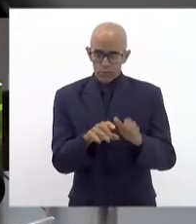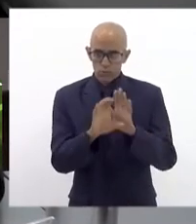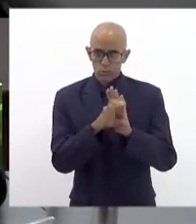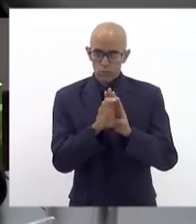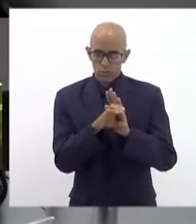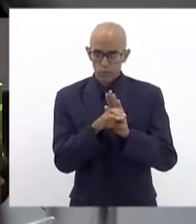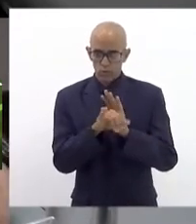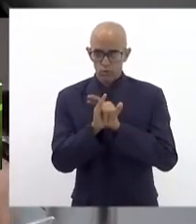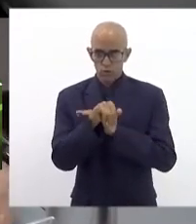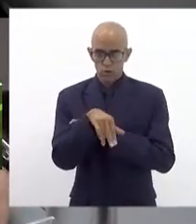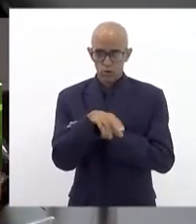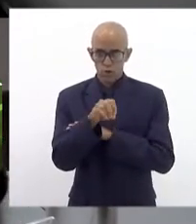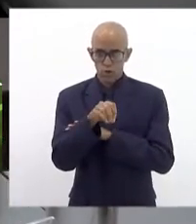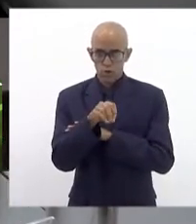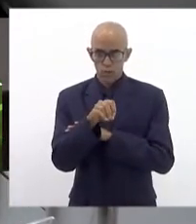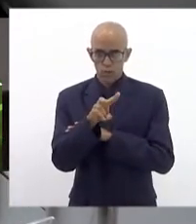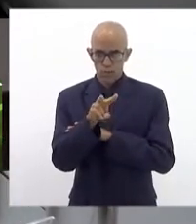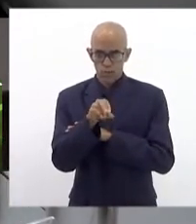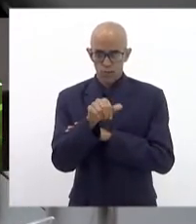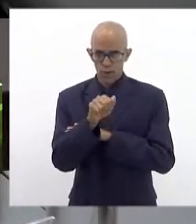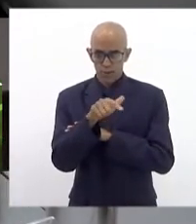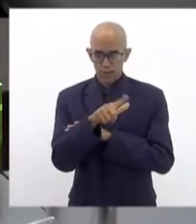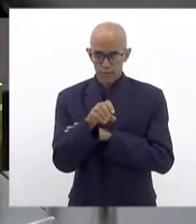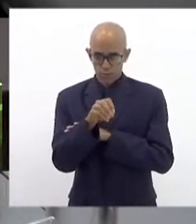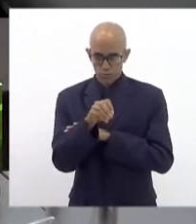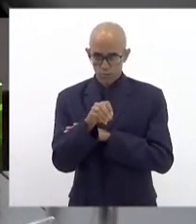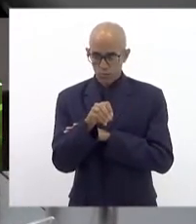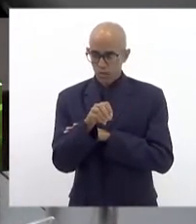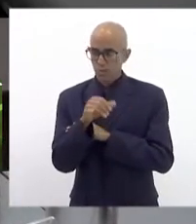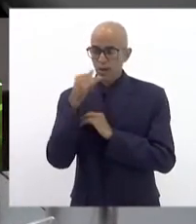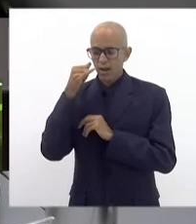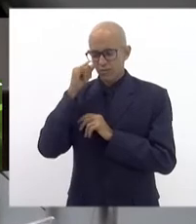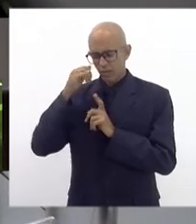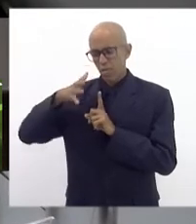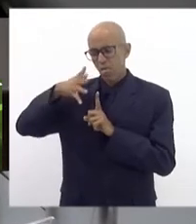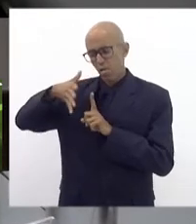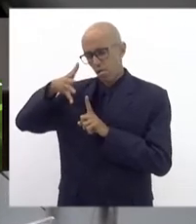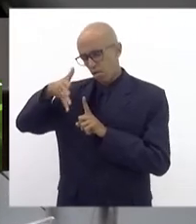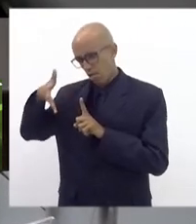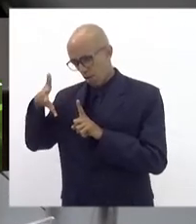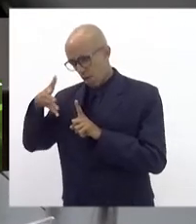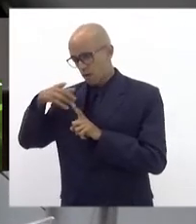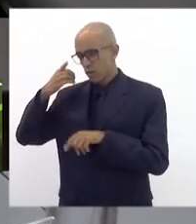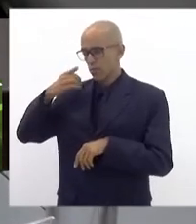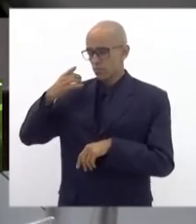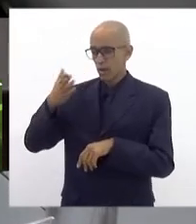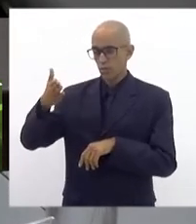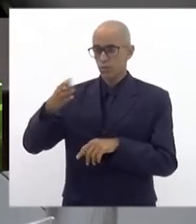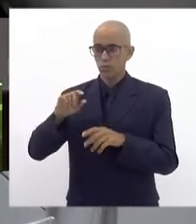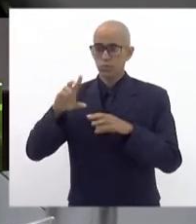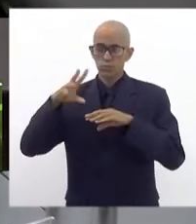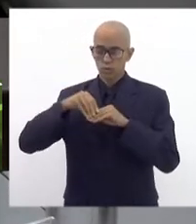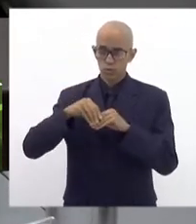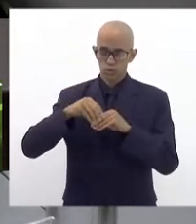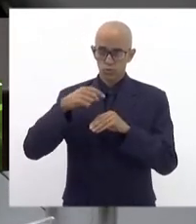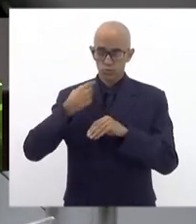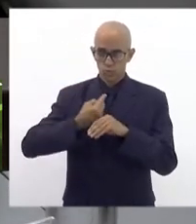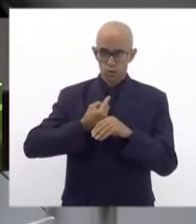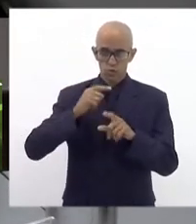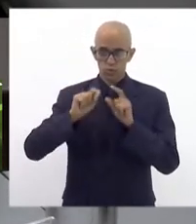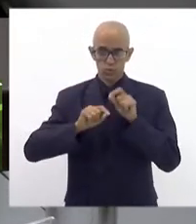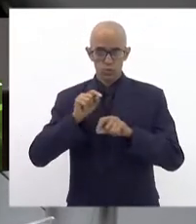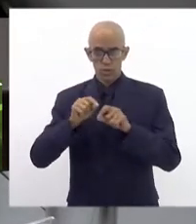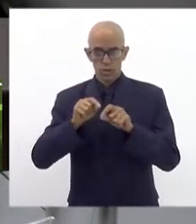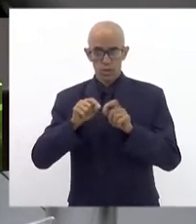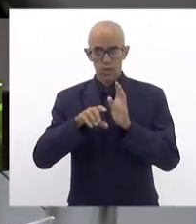isso, deputado, eu vou, apenas para não me alongar muito, citar qual é o resumo da nossa